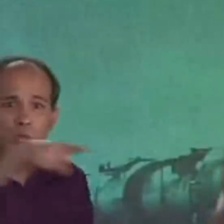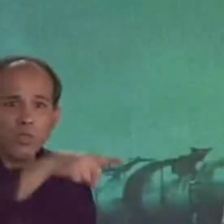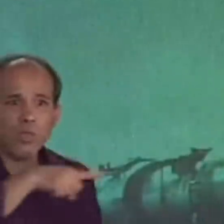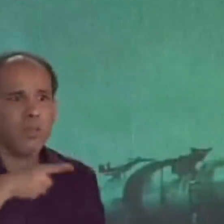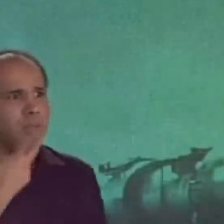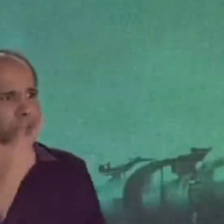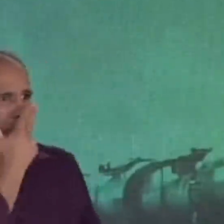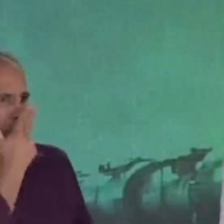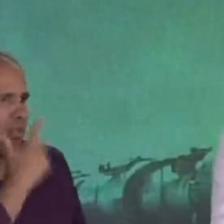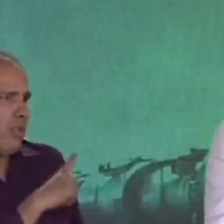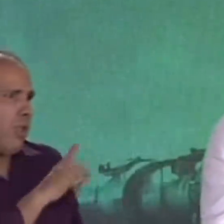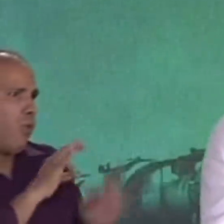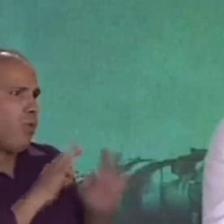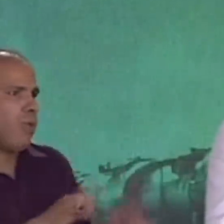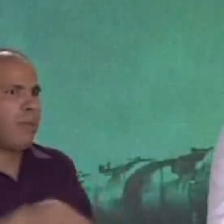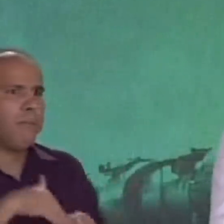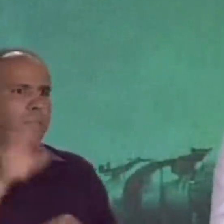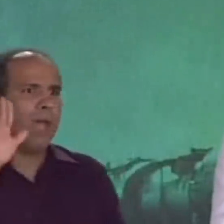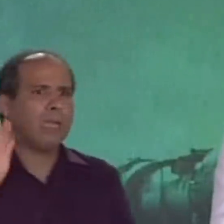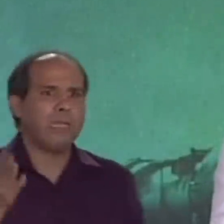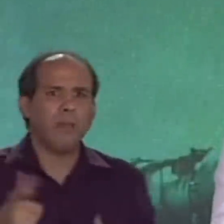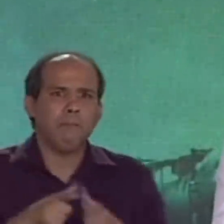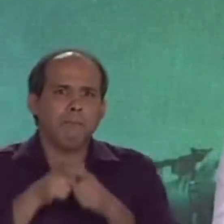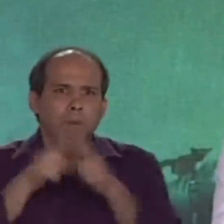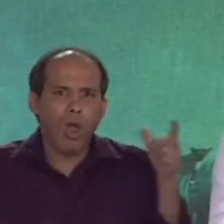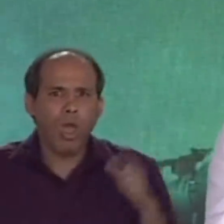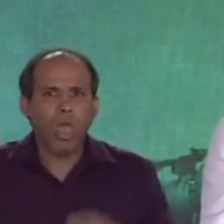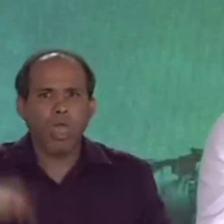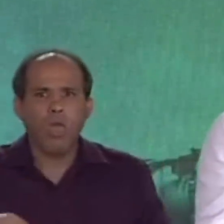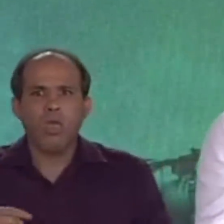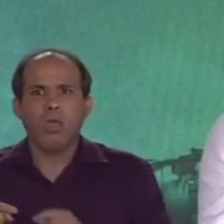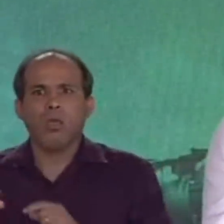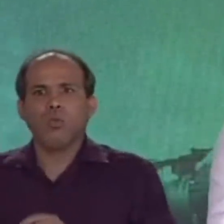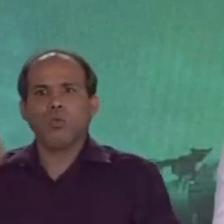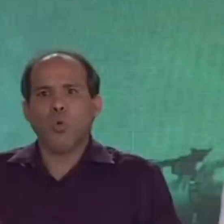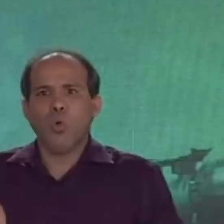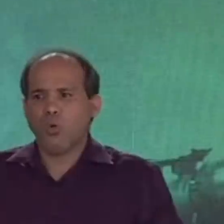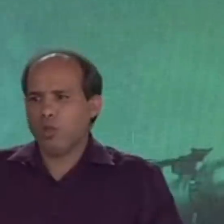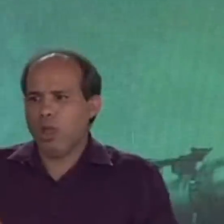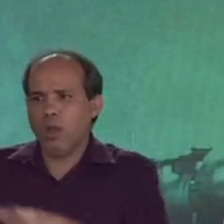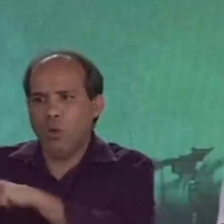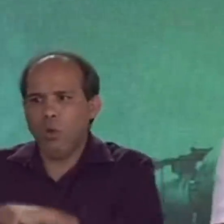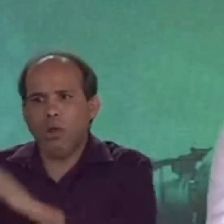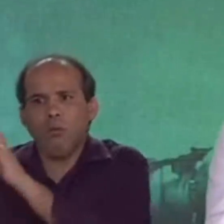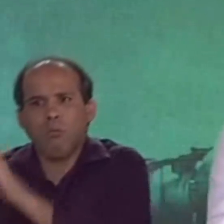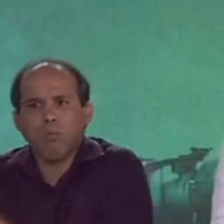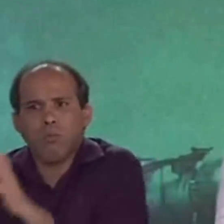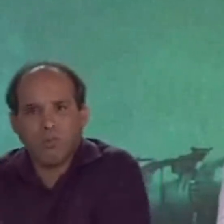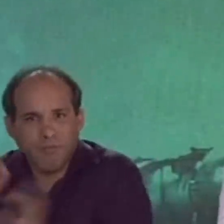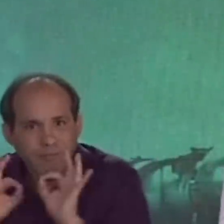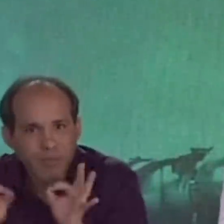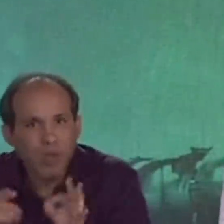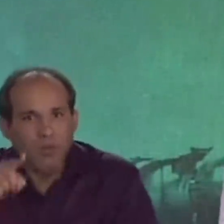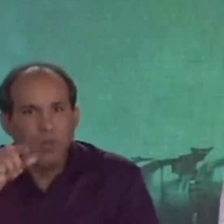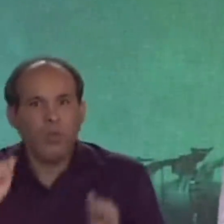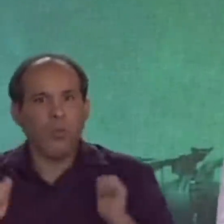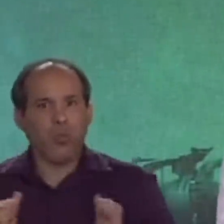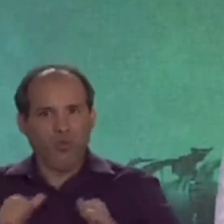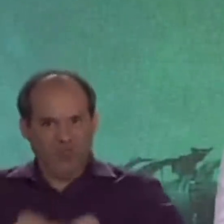ter aqui com toda certeza mais de 10 de produtores rurais. Vocês não ficaram em